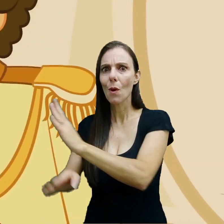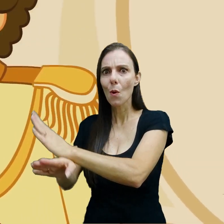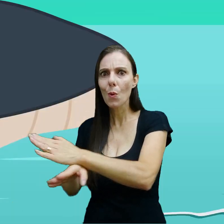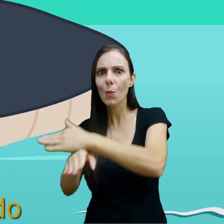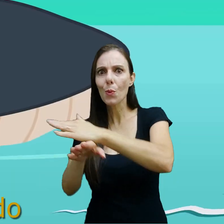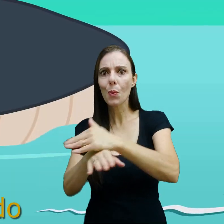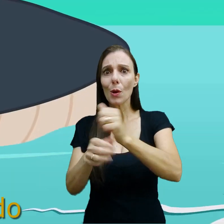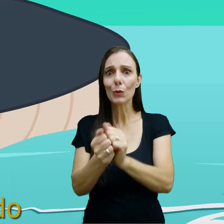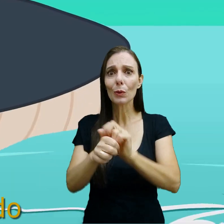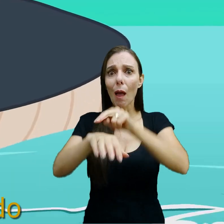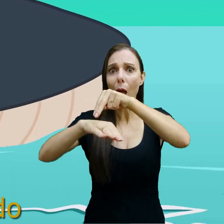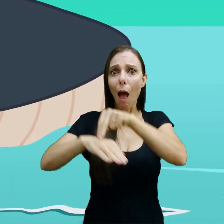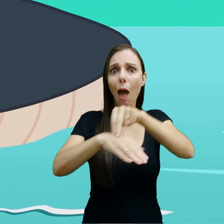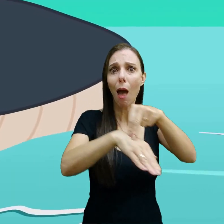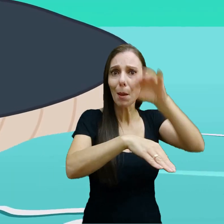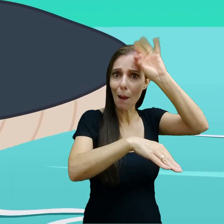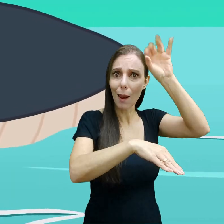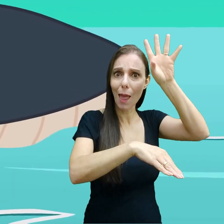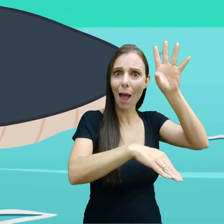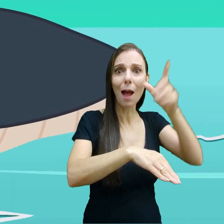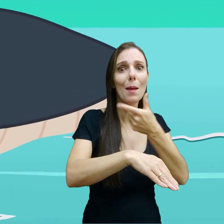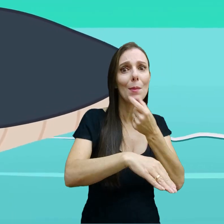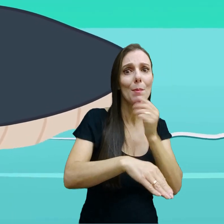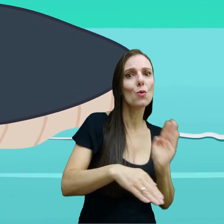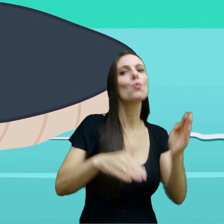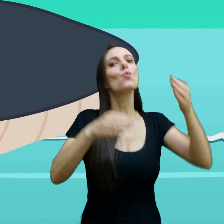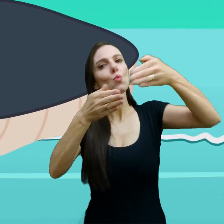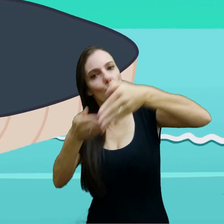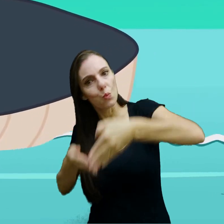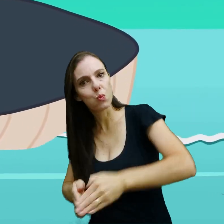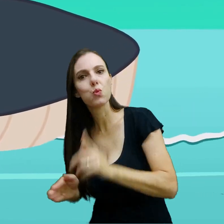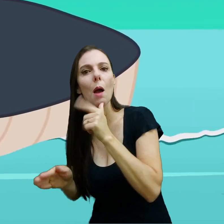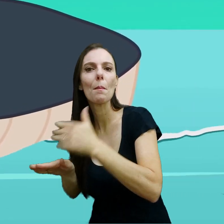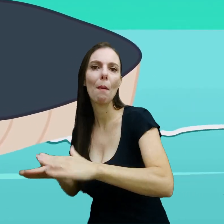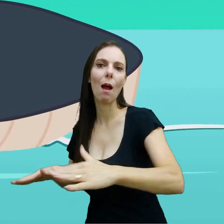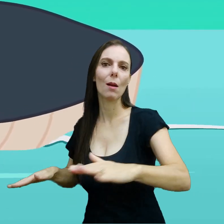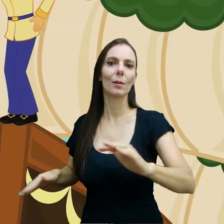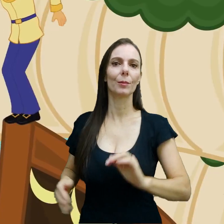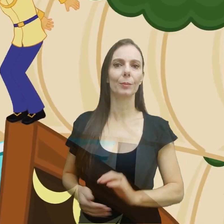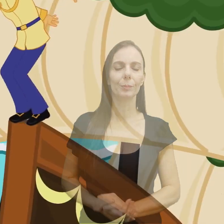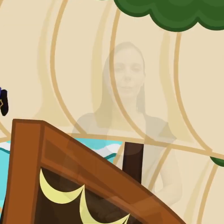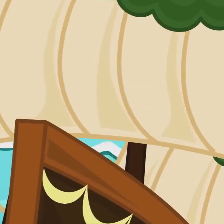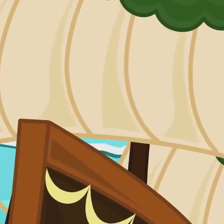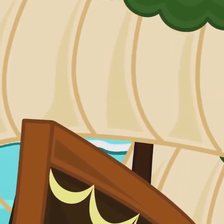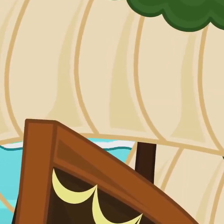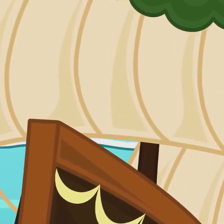Quando ele viu a sereia se aproximando em uma baleia, sem hesitar, ele pulou no mar.